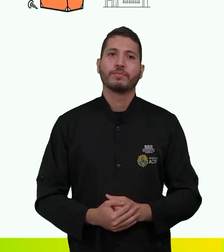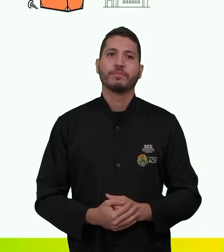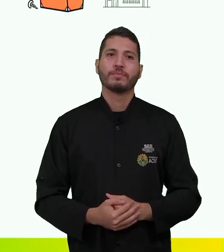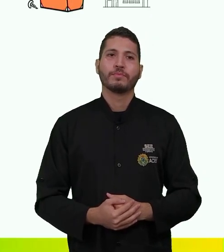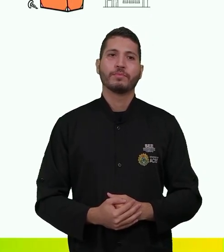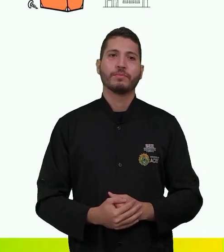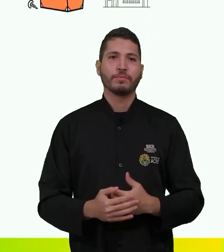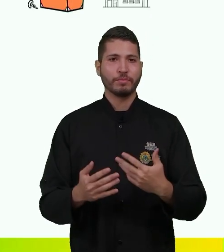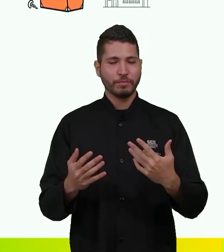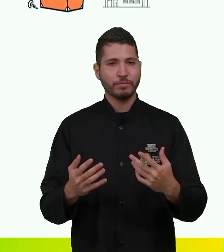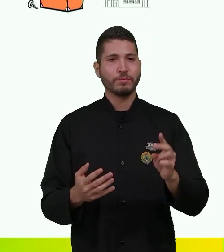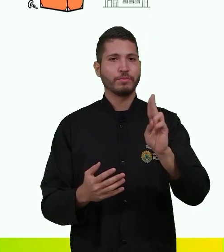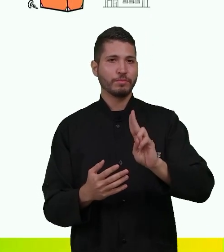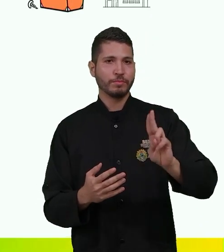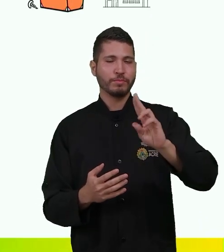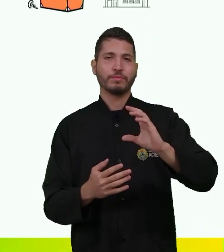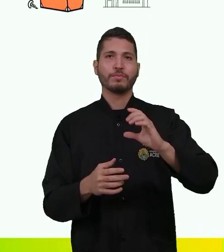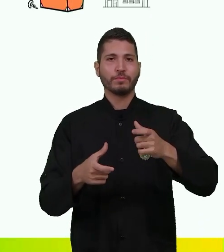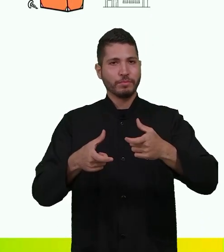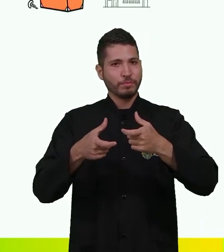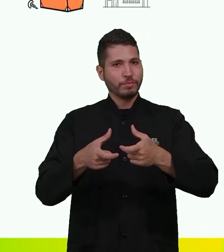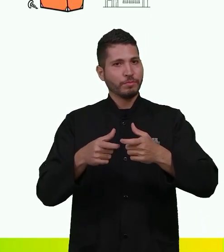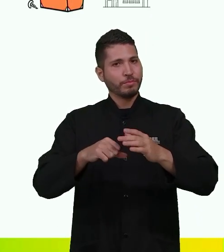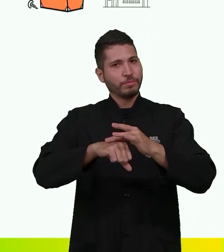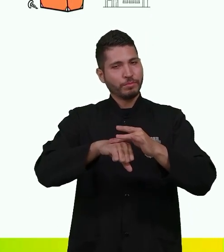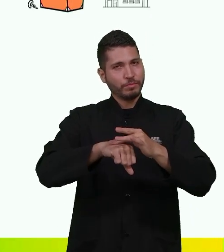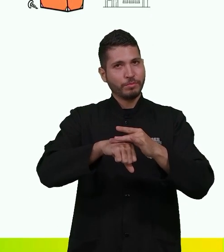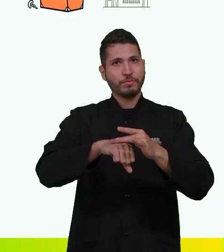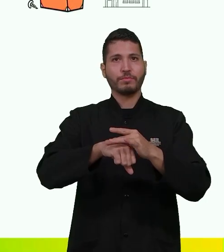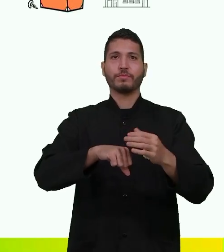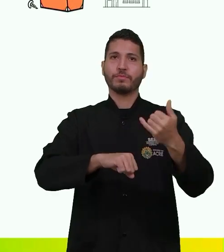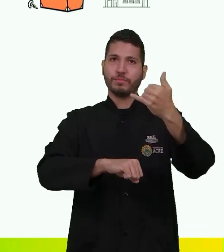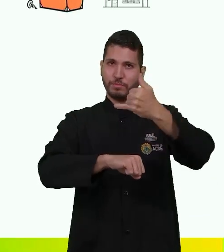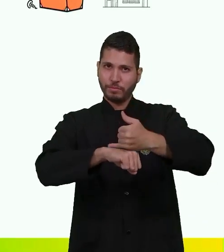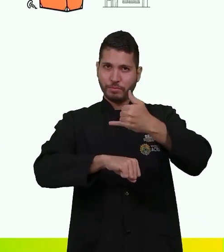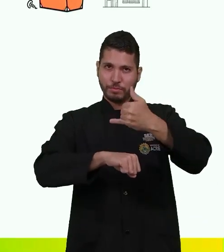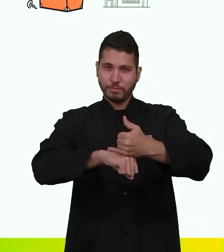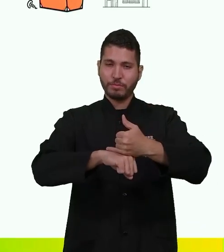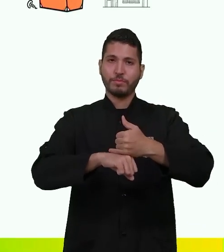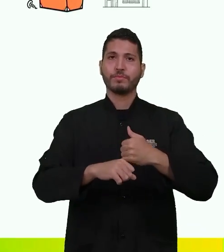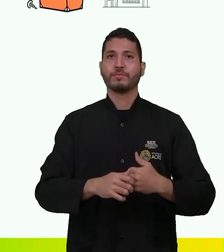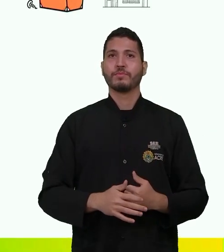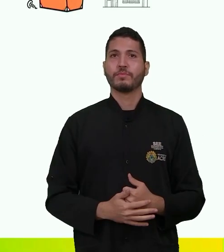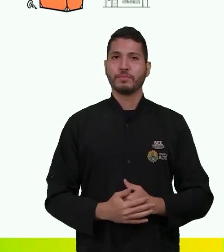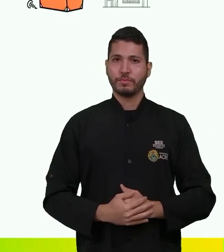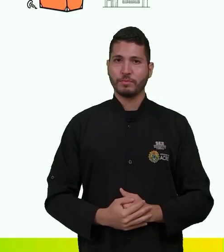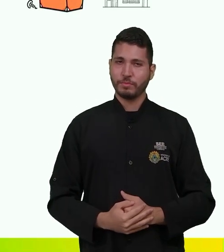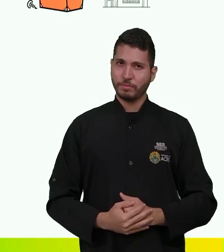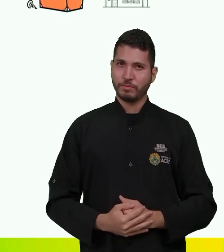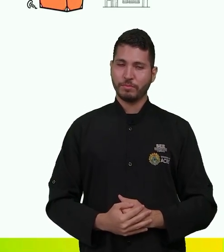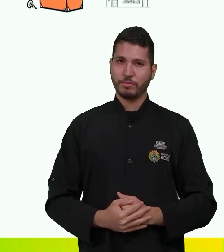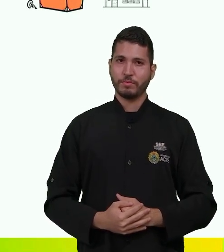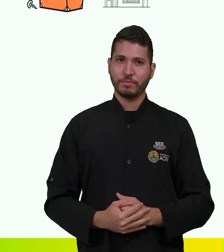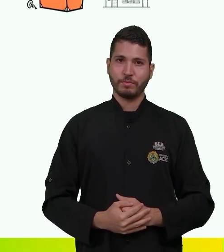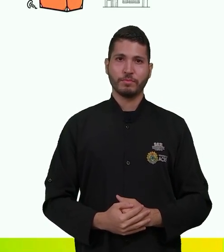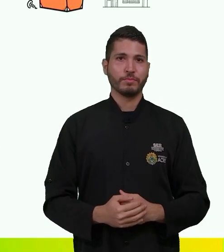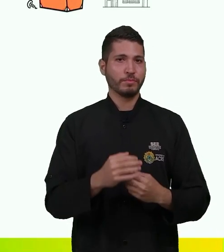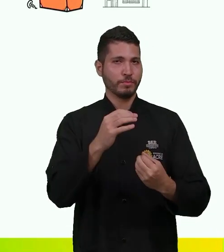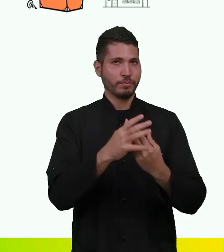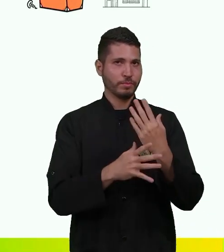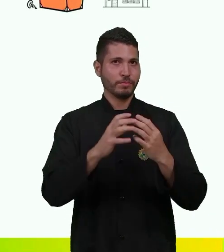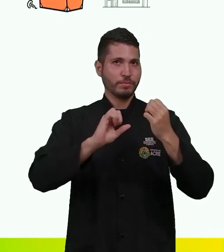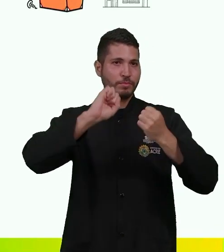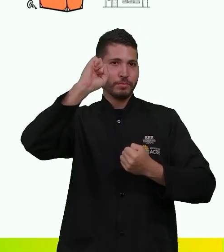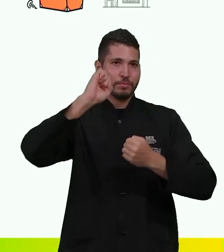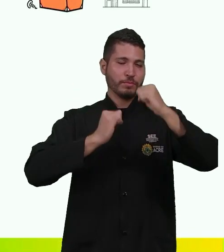de carvão e ferro. Daqui a pouco nós vamos ver isso aqui com mais detalhes. Vamos ao surgimento das